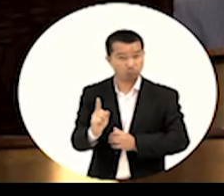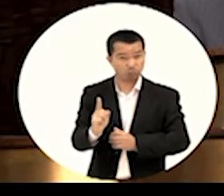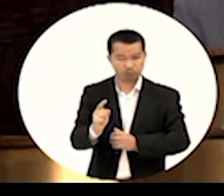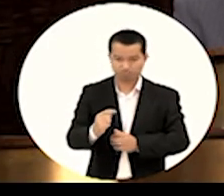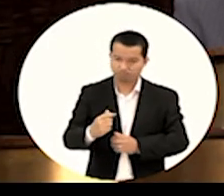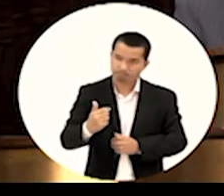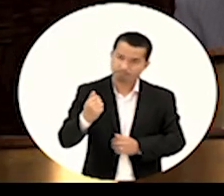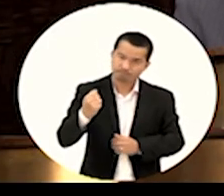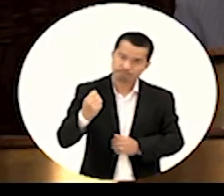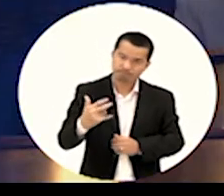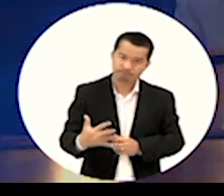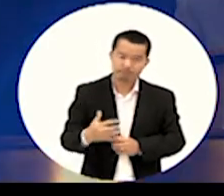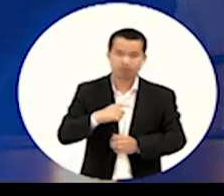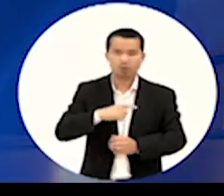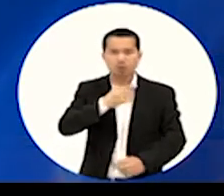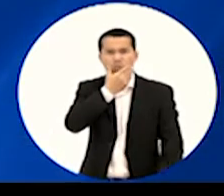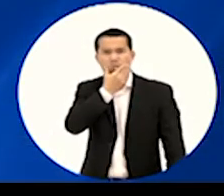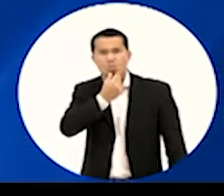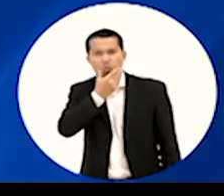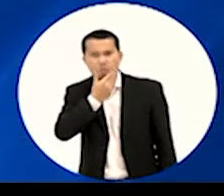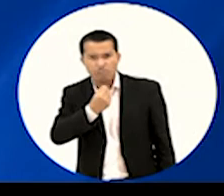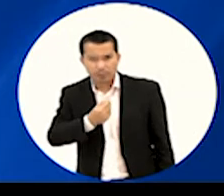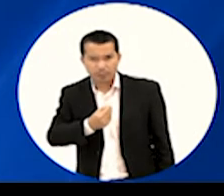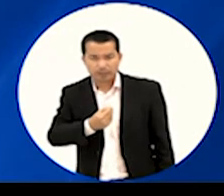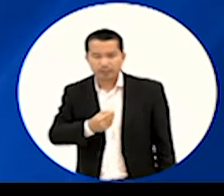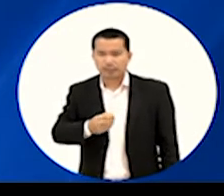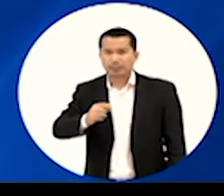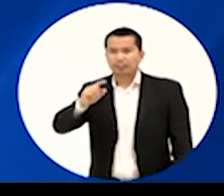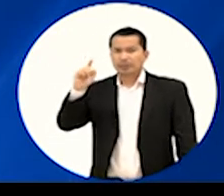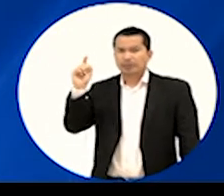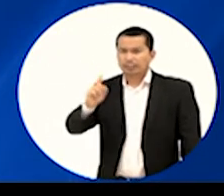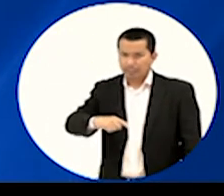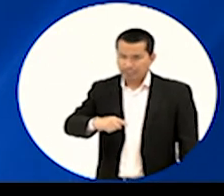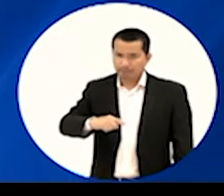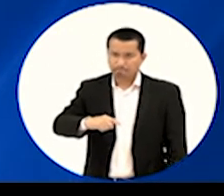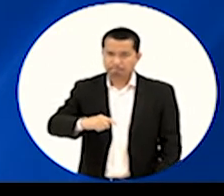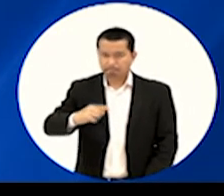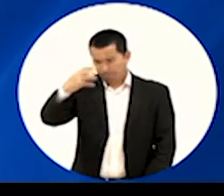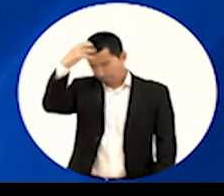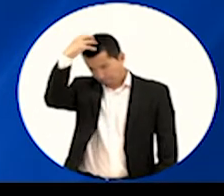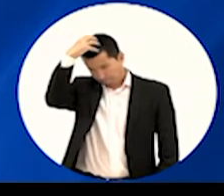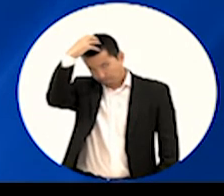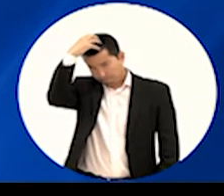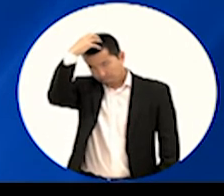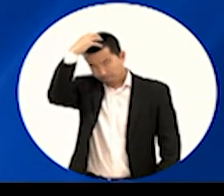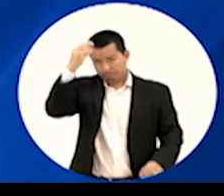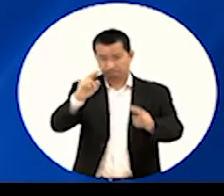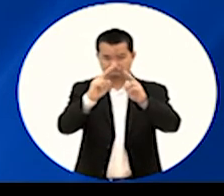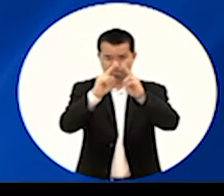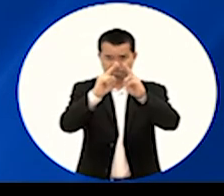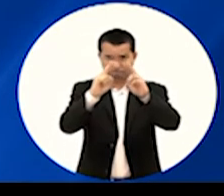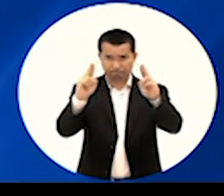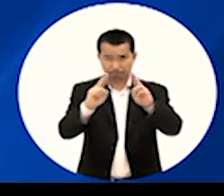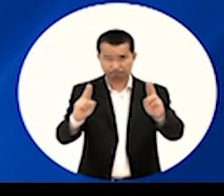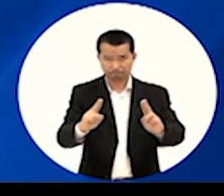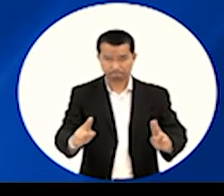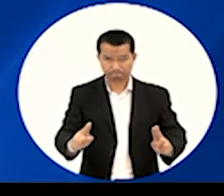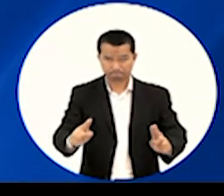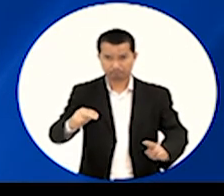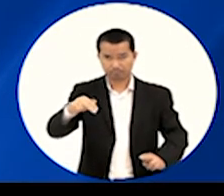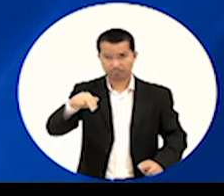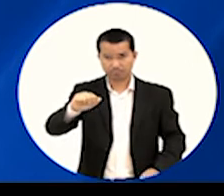1. O rei Nabucodonosor mandou fazer uma estátua que media